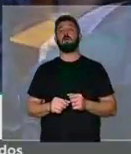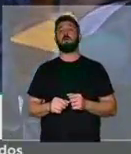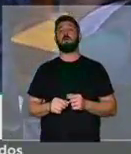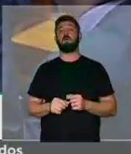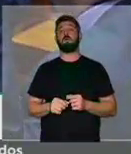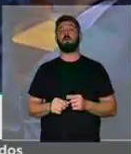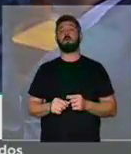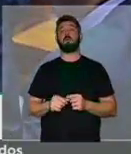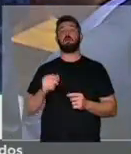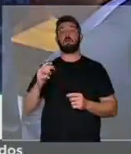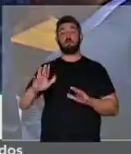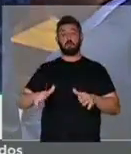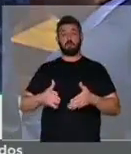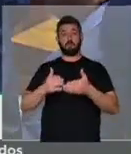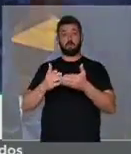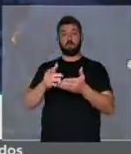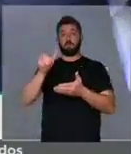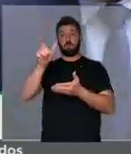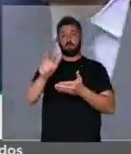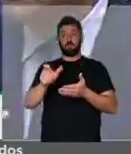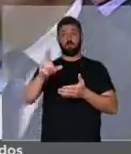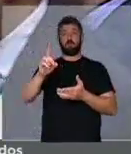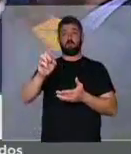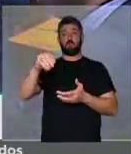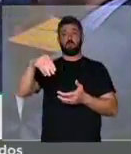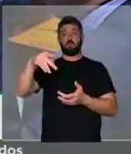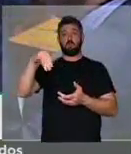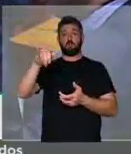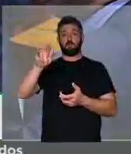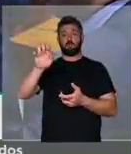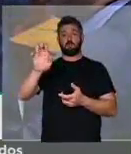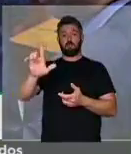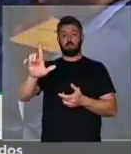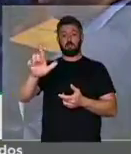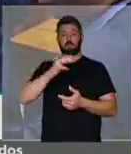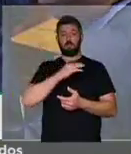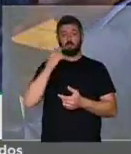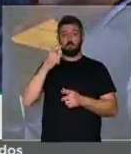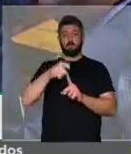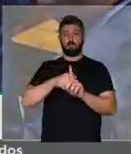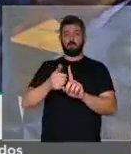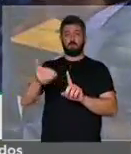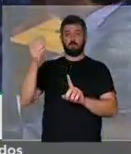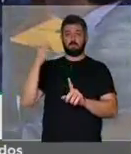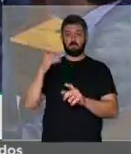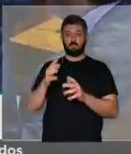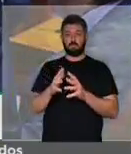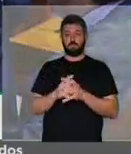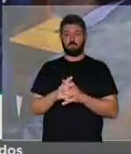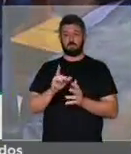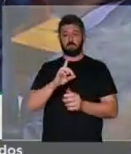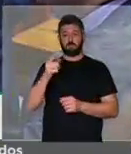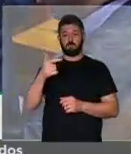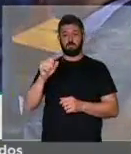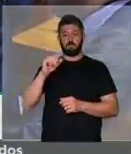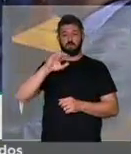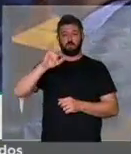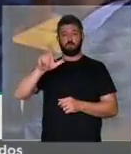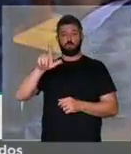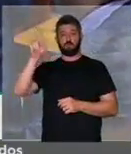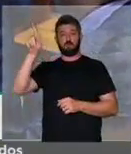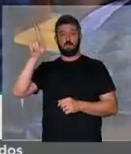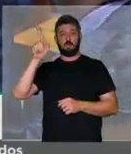em homenagem à figura de Dom Miguel, falecido mês passado, dia 28 de julho, em